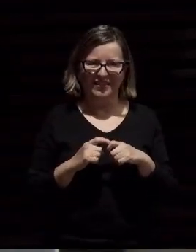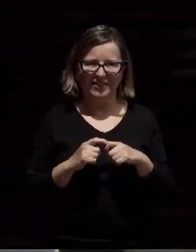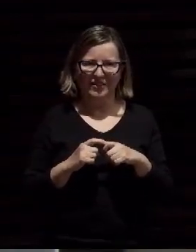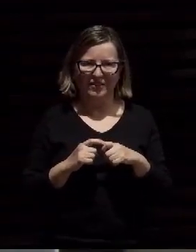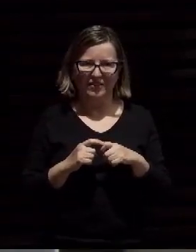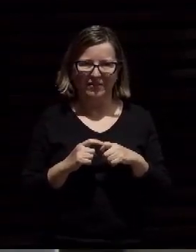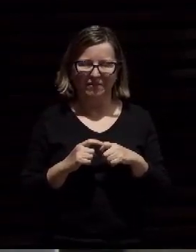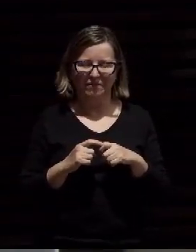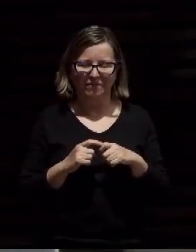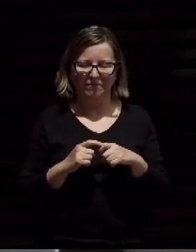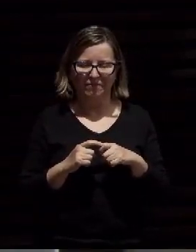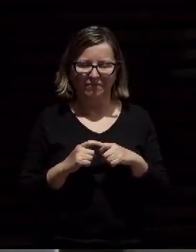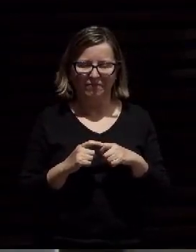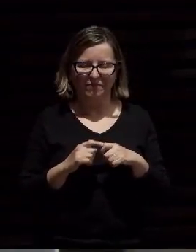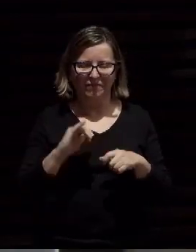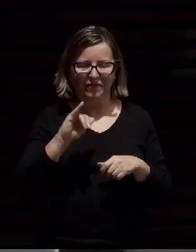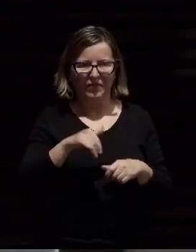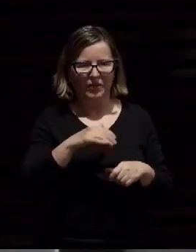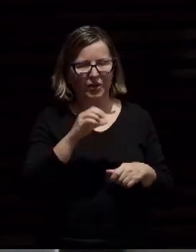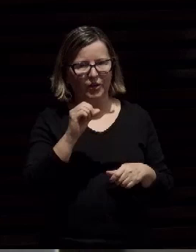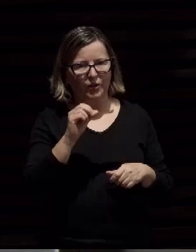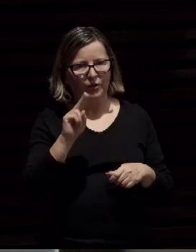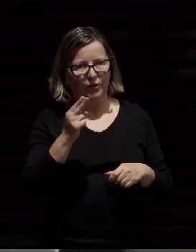John MacArthur